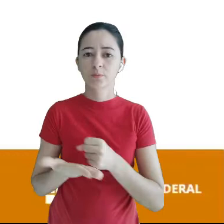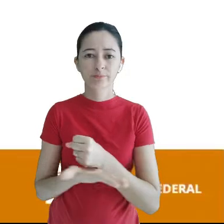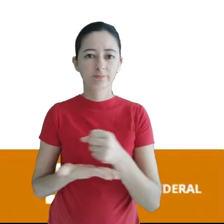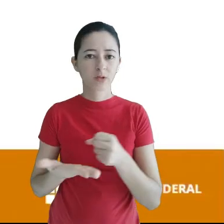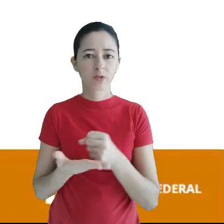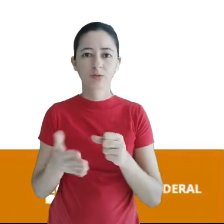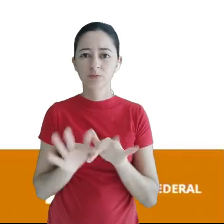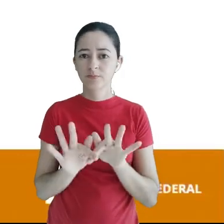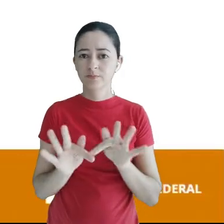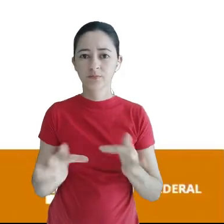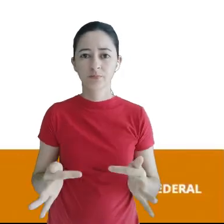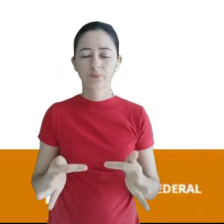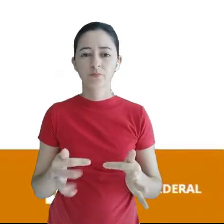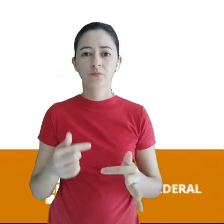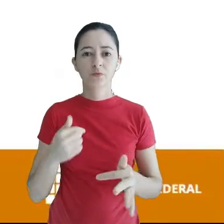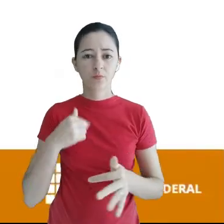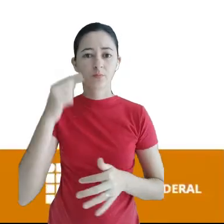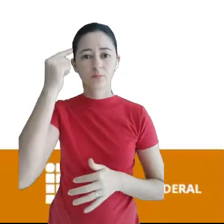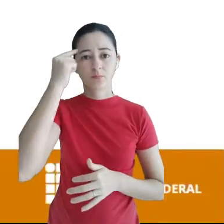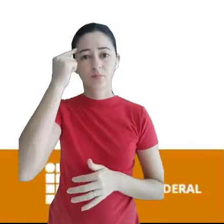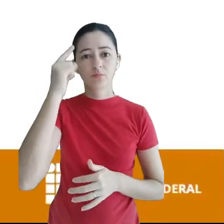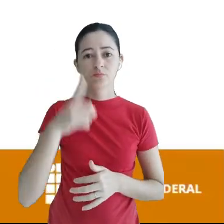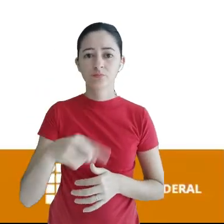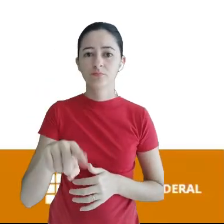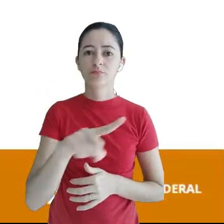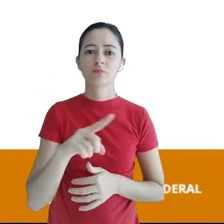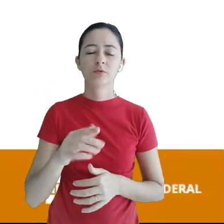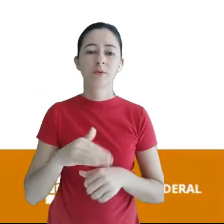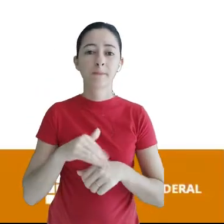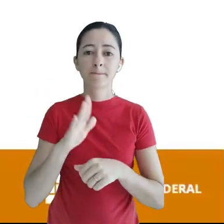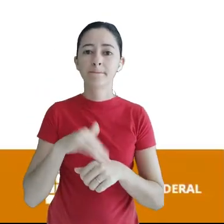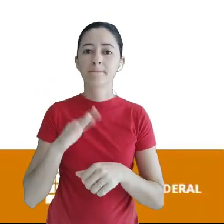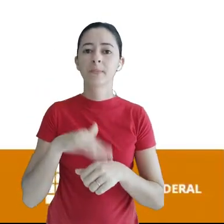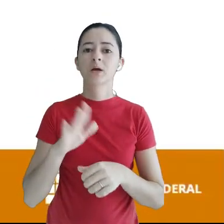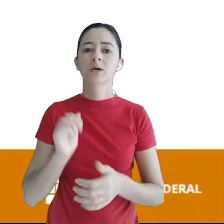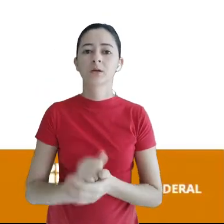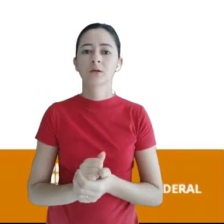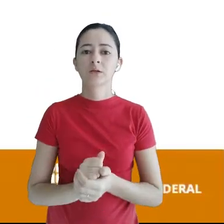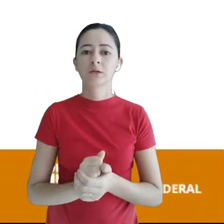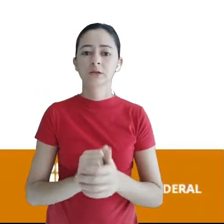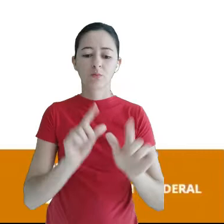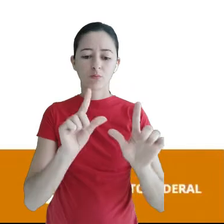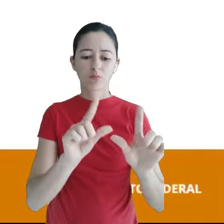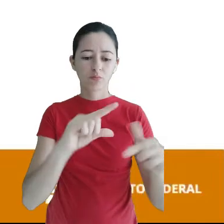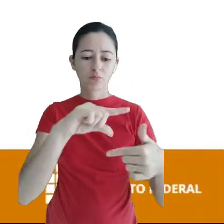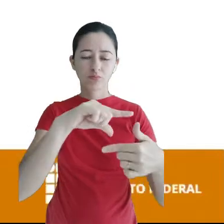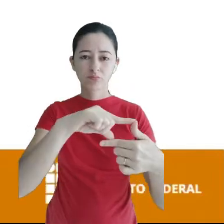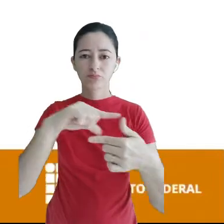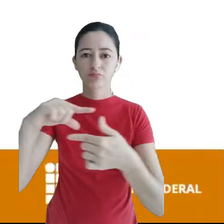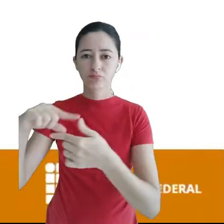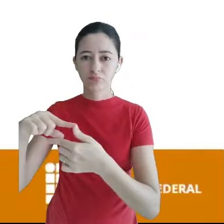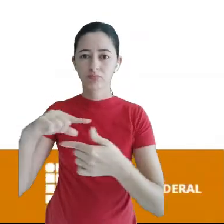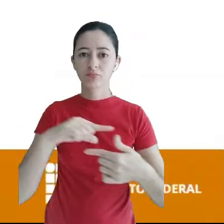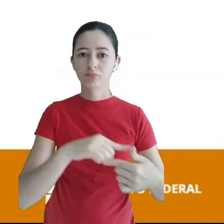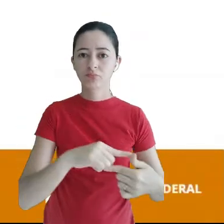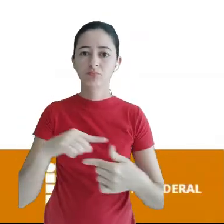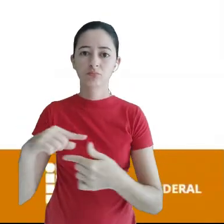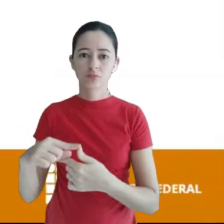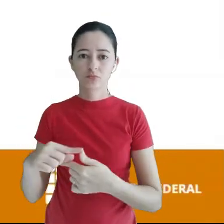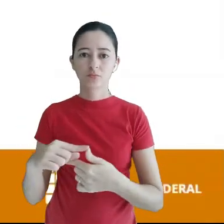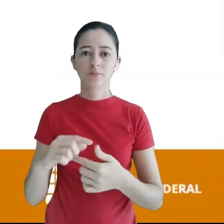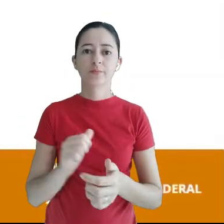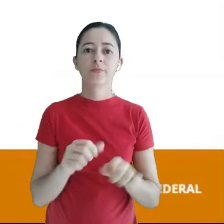básico. É óbvio que eu acredito muito que vocês colocaram em mais entidades do que essas e mais